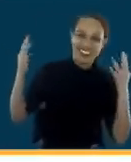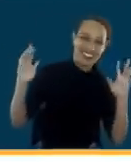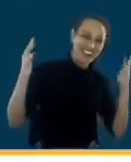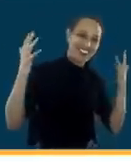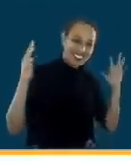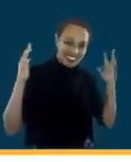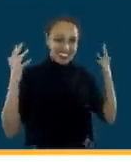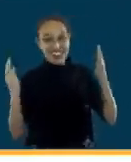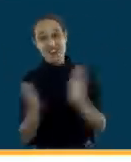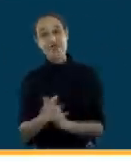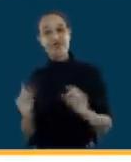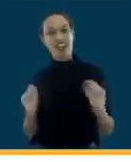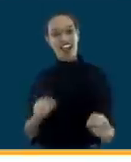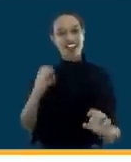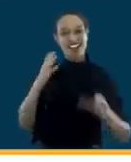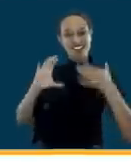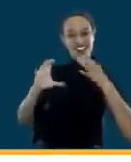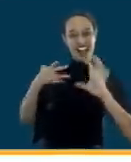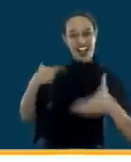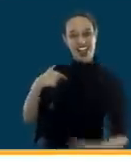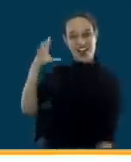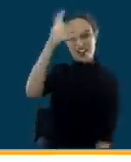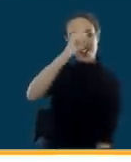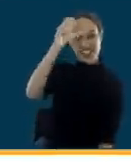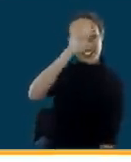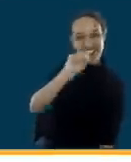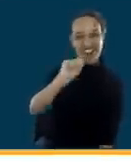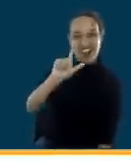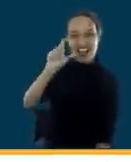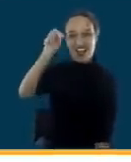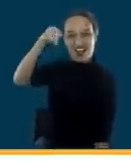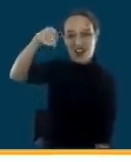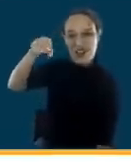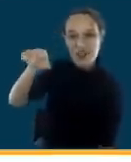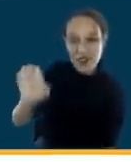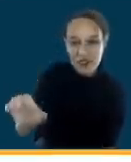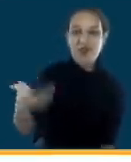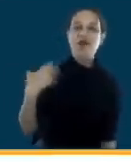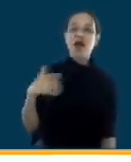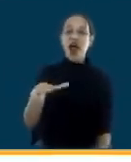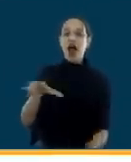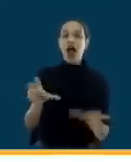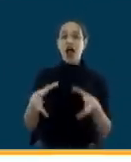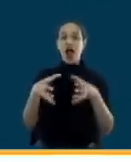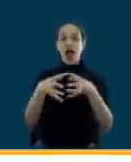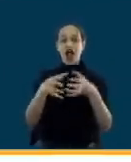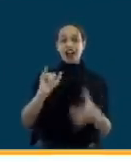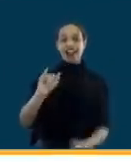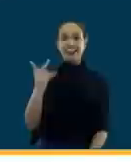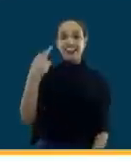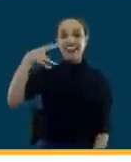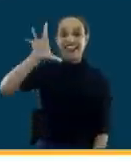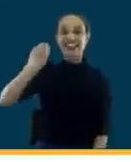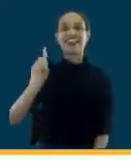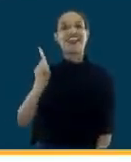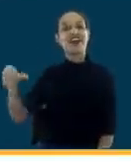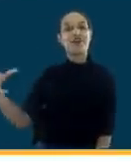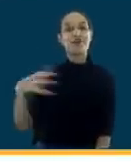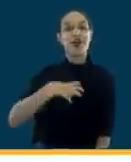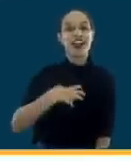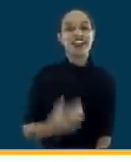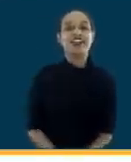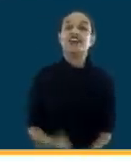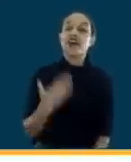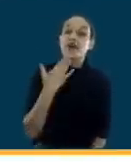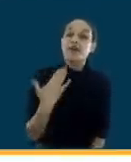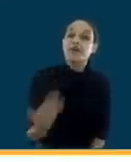Esse canto aprendi com Salomé Cabraga, comunidade Mucambo, Ilha de Itaparica, Bahia. Peço a benção